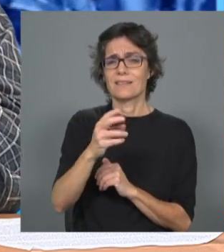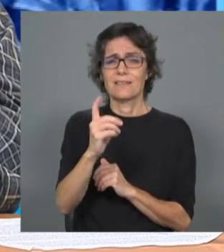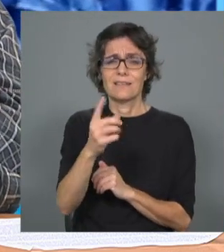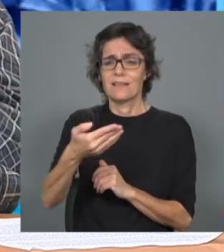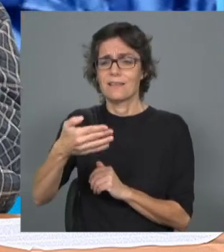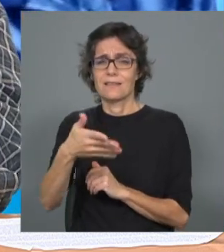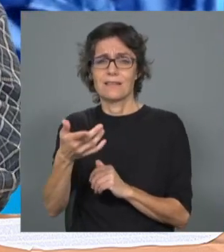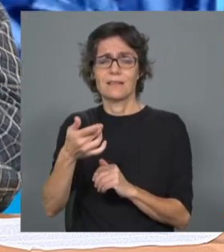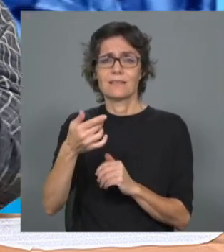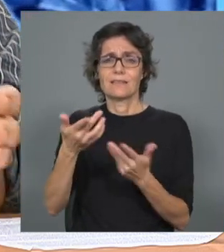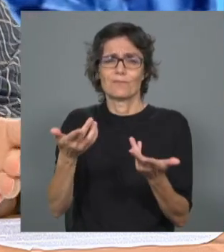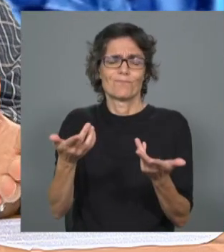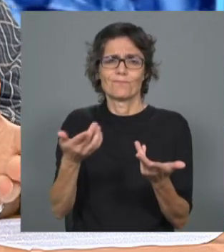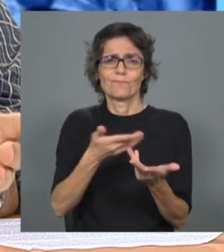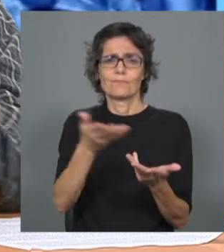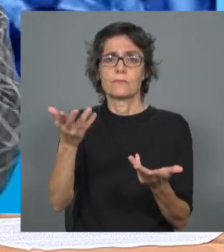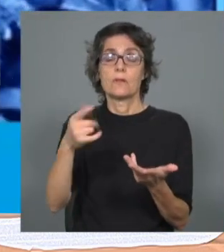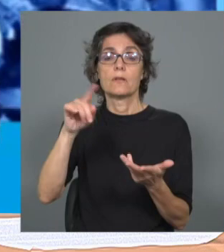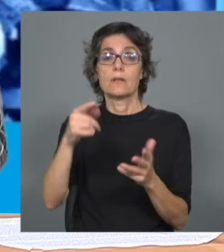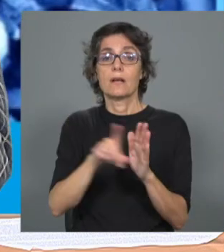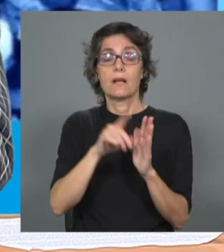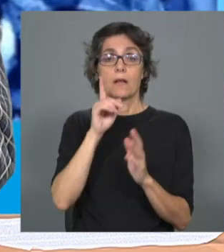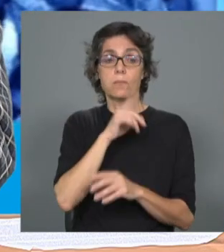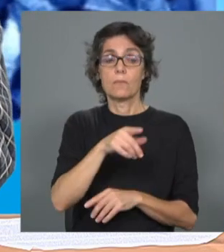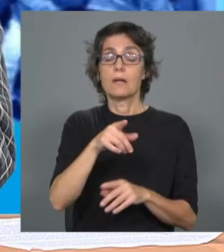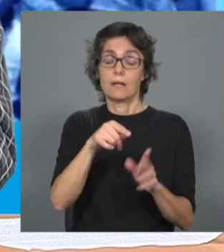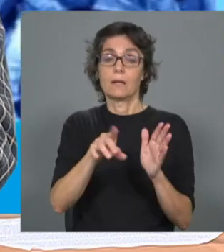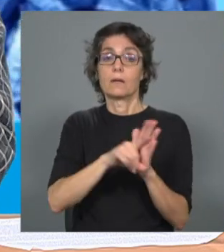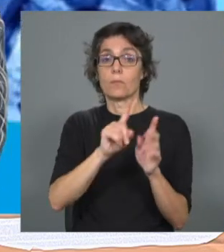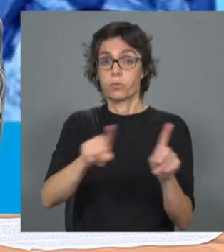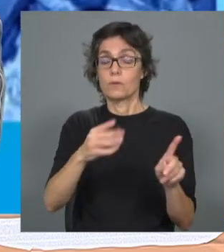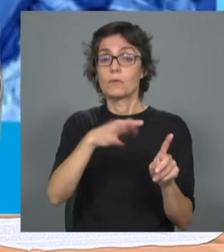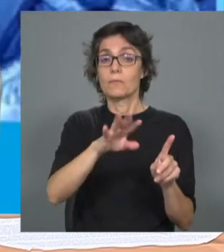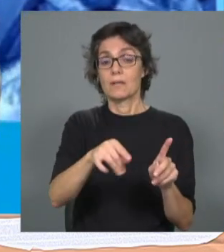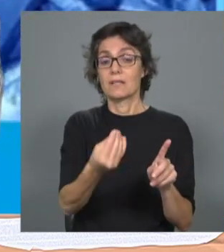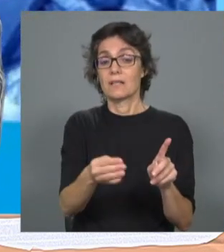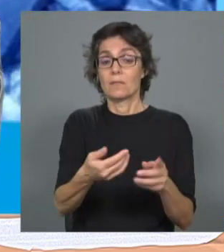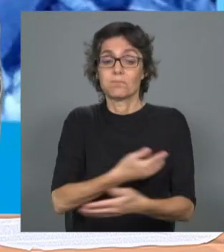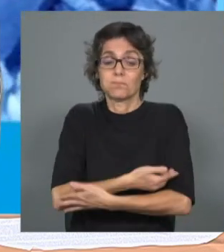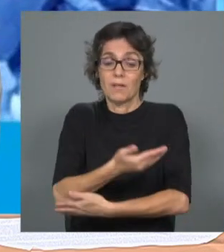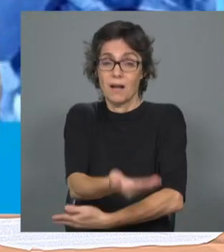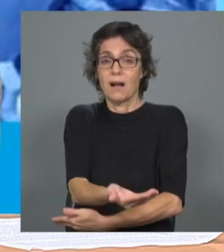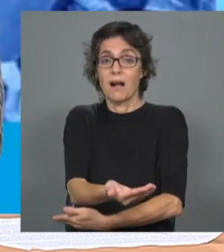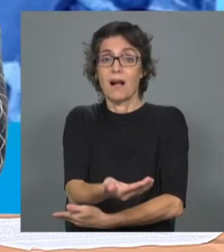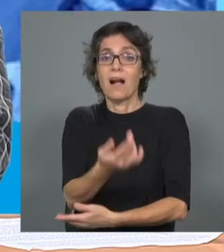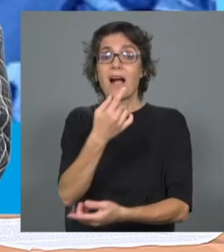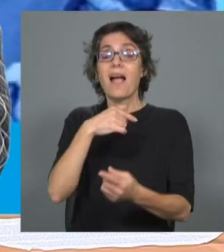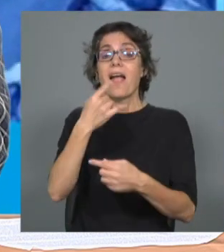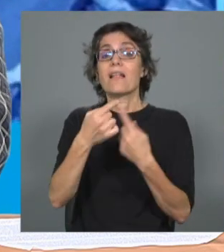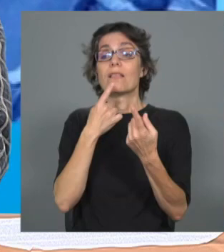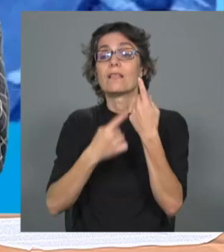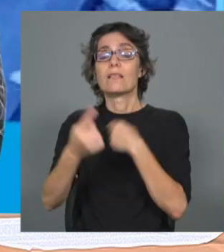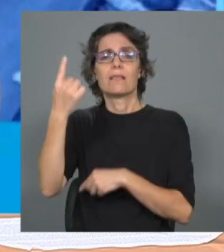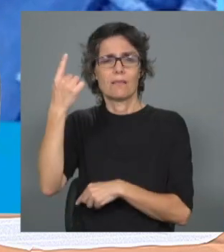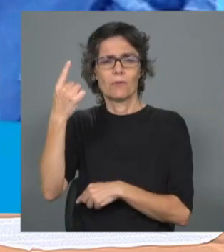filhos, depois é proibido por lei, mas a verdade é que essas crianças existem e muitas vezes as denúncias tardam em chegar e